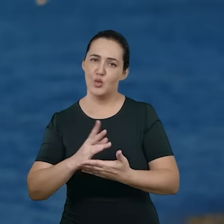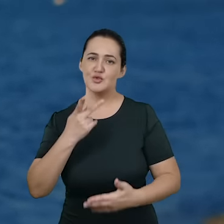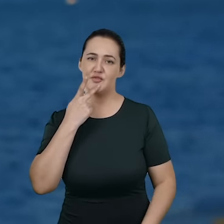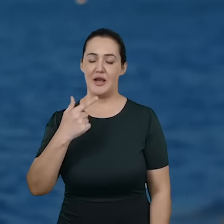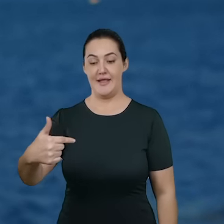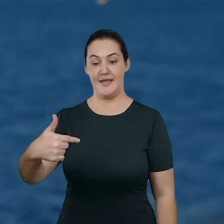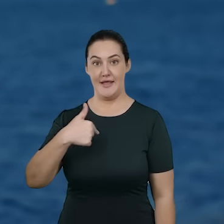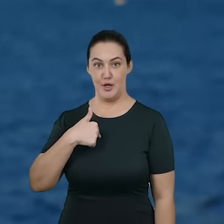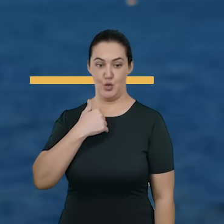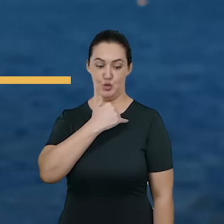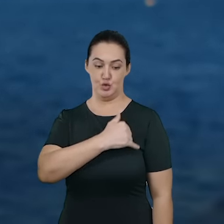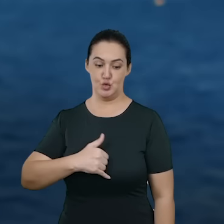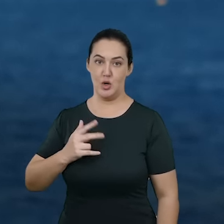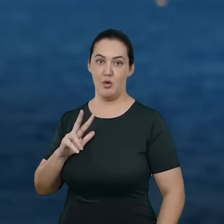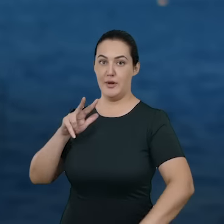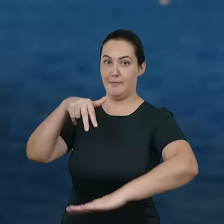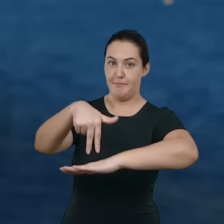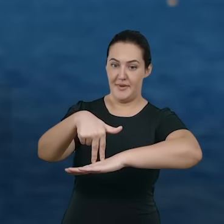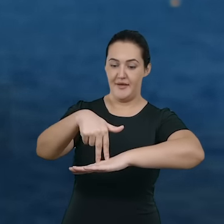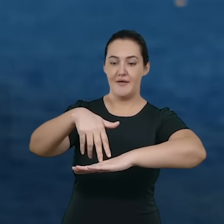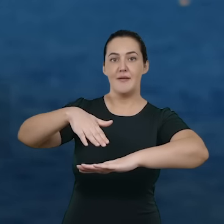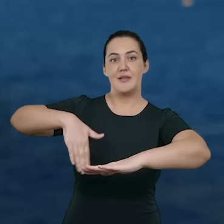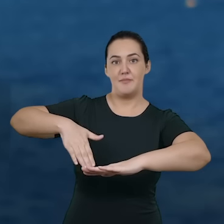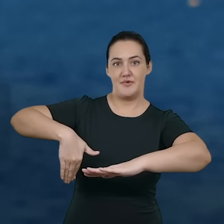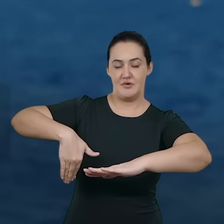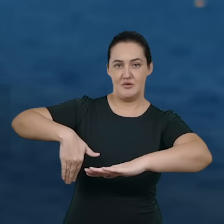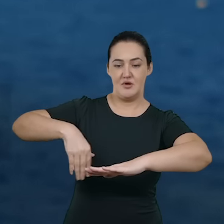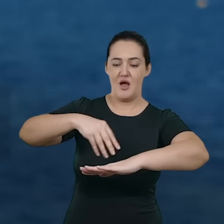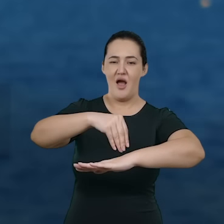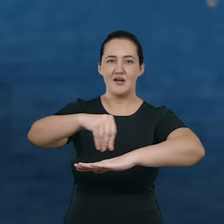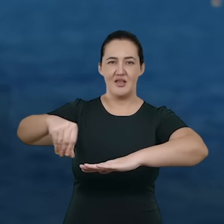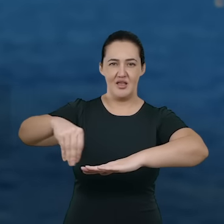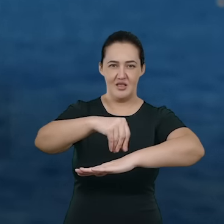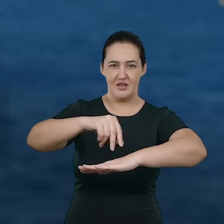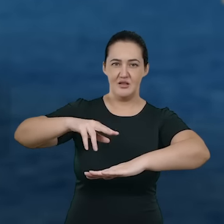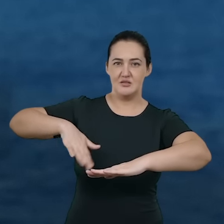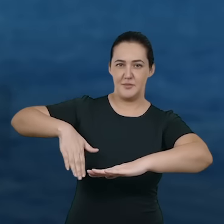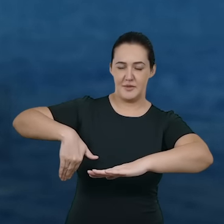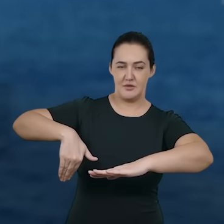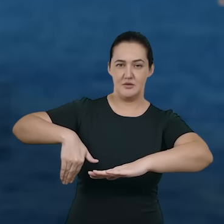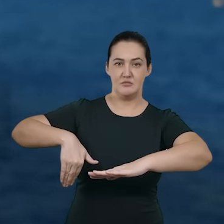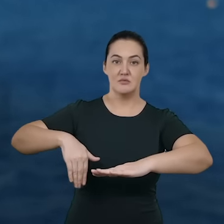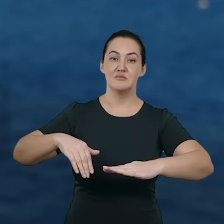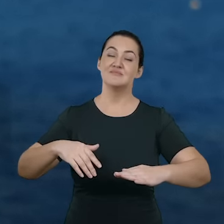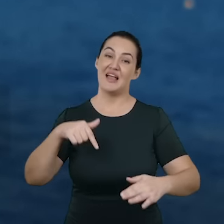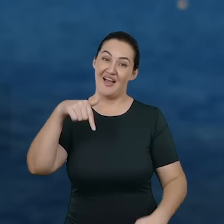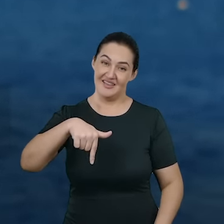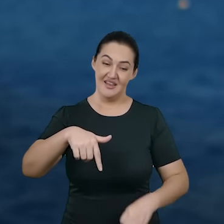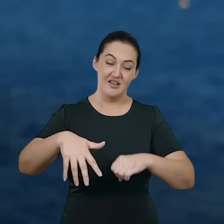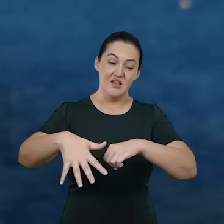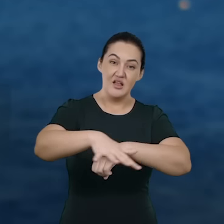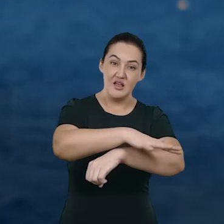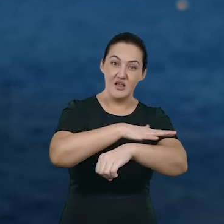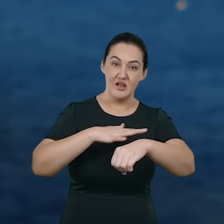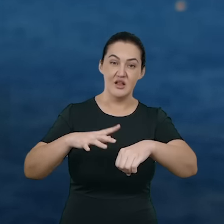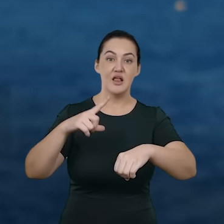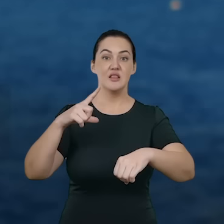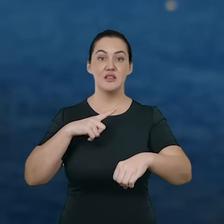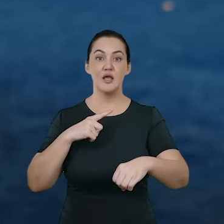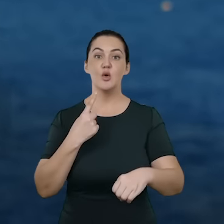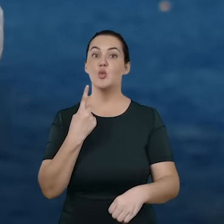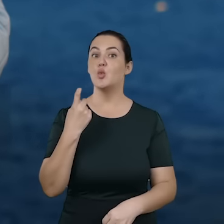"E eu, João, me pus em pé sobre a areia do mar." Um dos poucos lugares da ilha que tem uma praia